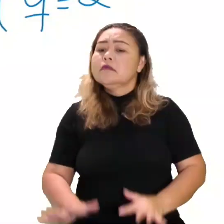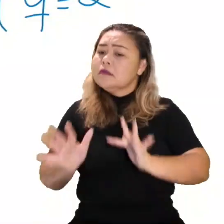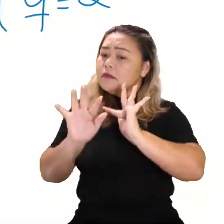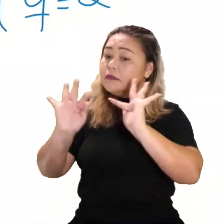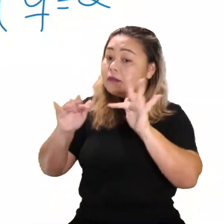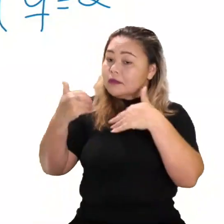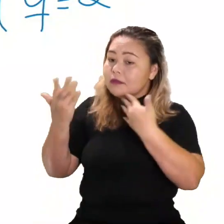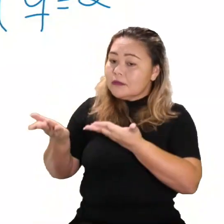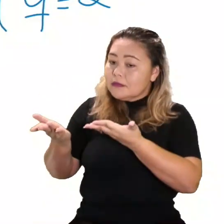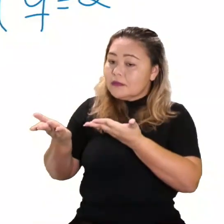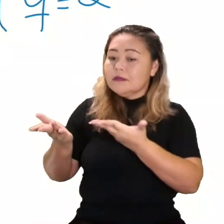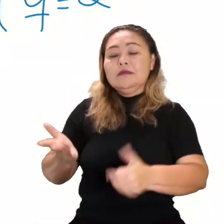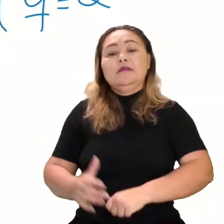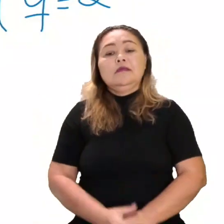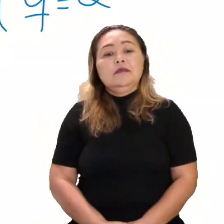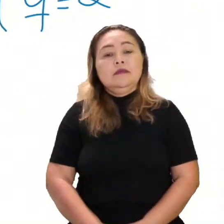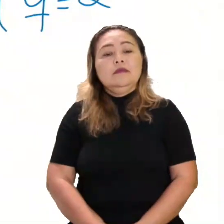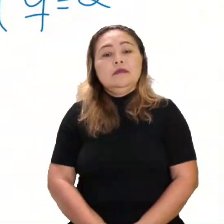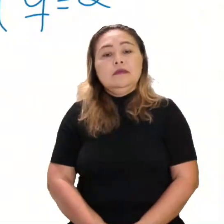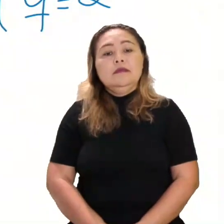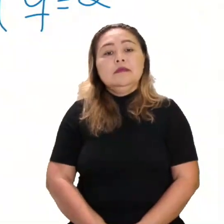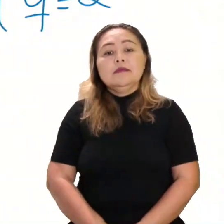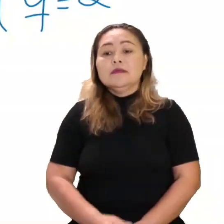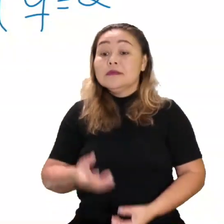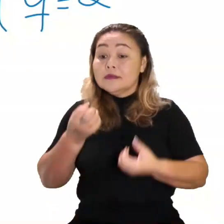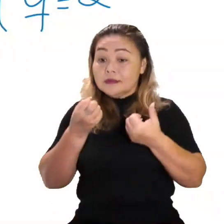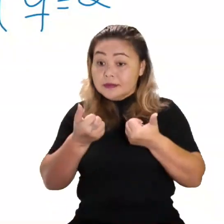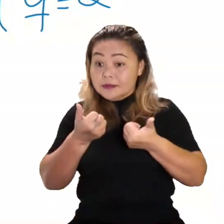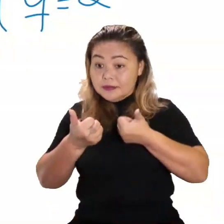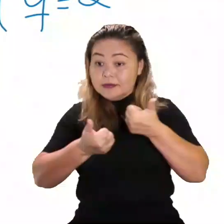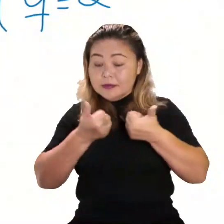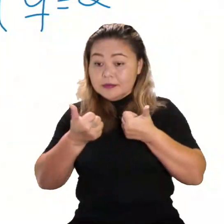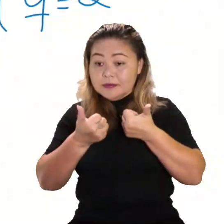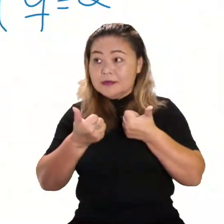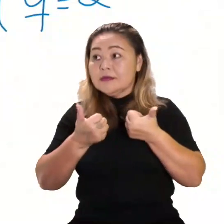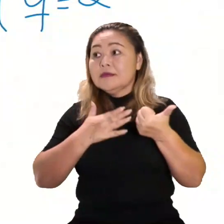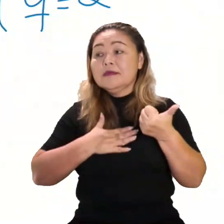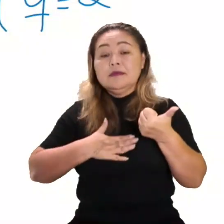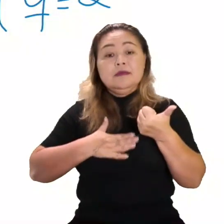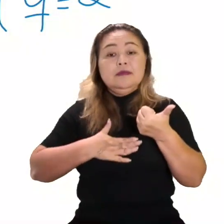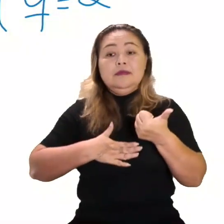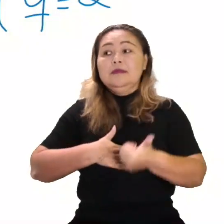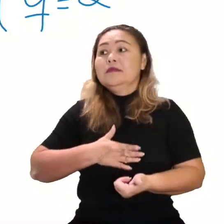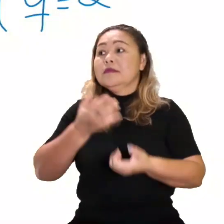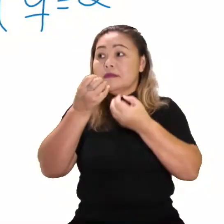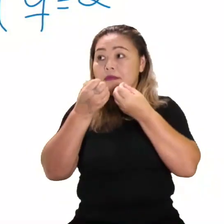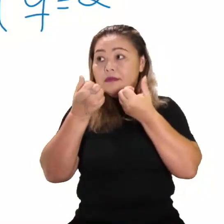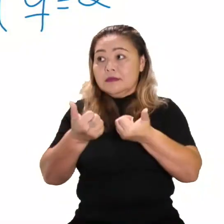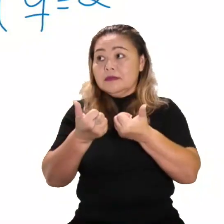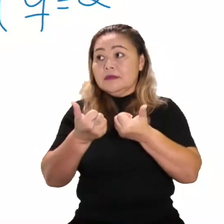Simples assim? Simples assim. De boa? Tá beleza? Tranquilo, tranquilo. Tá tudo bem? Então